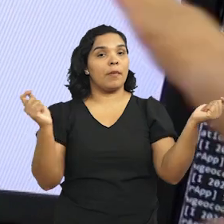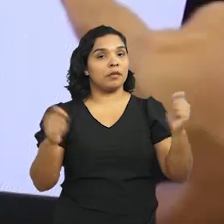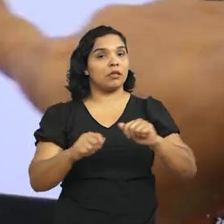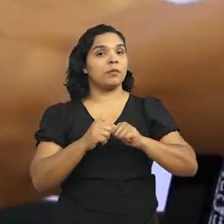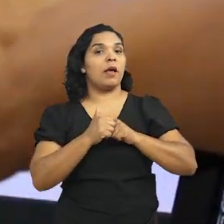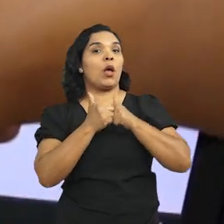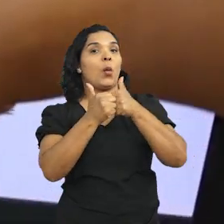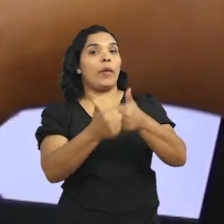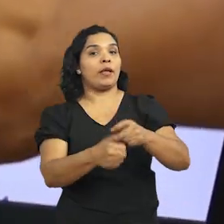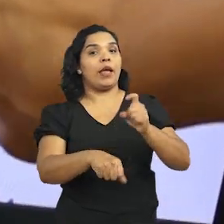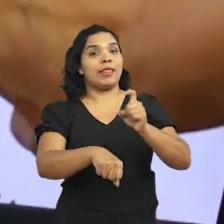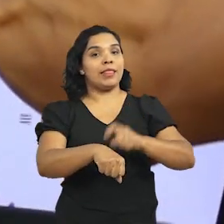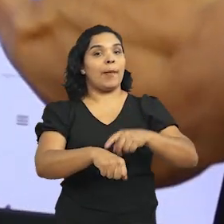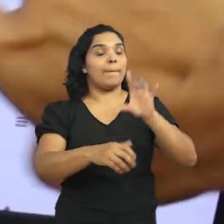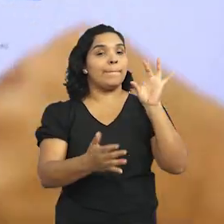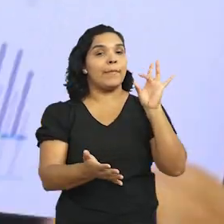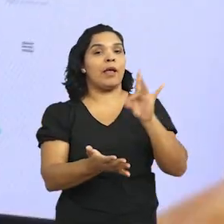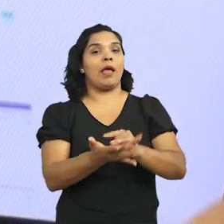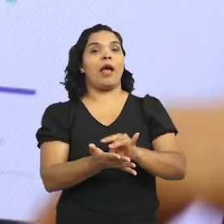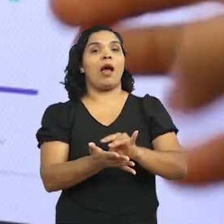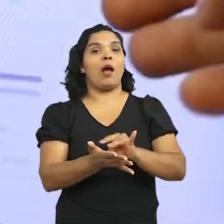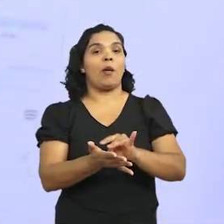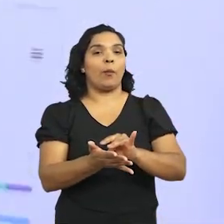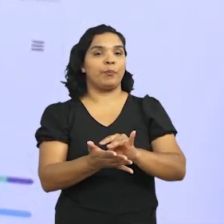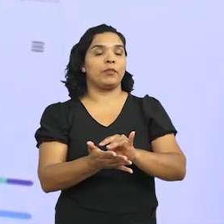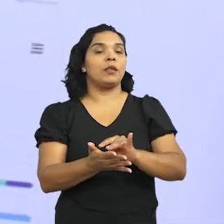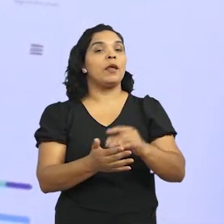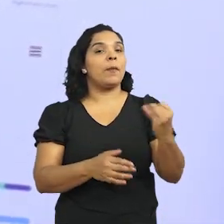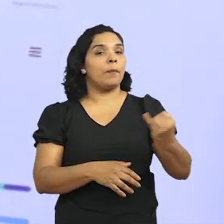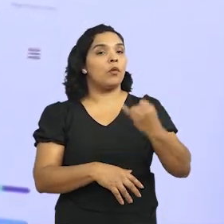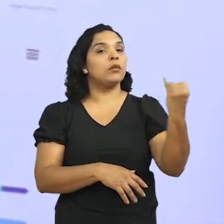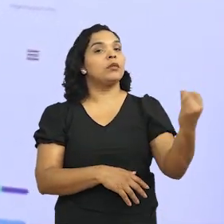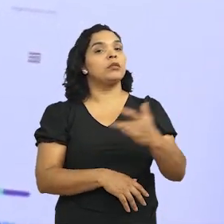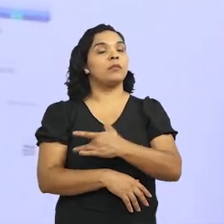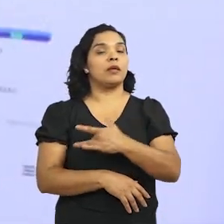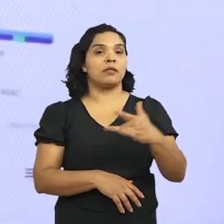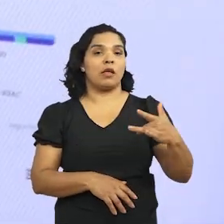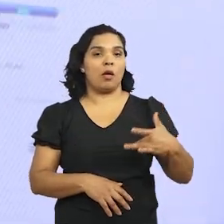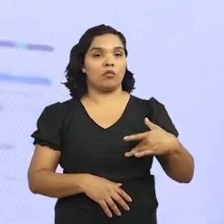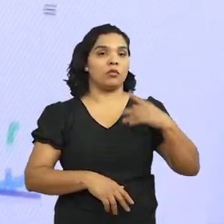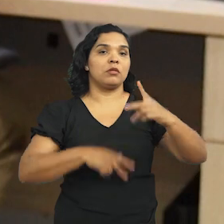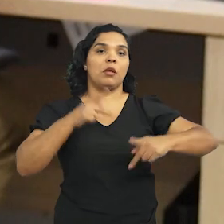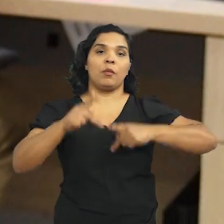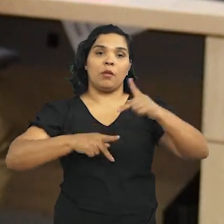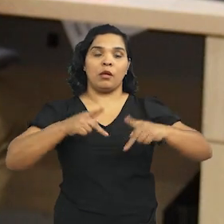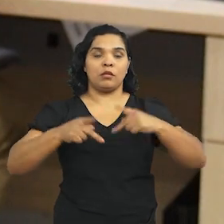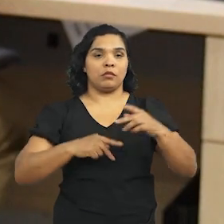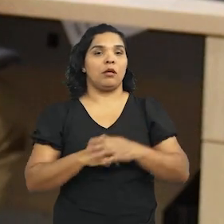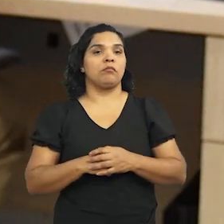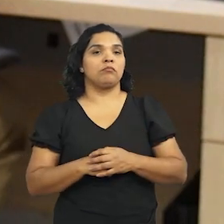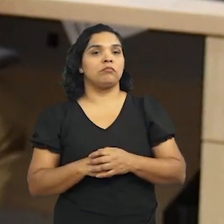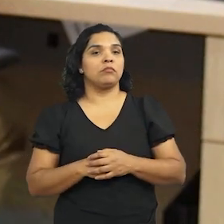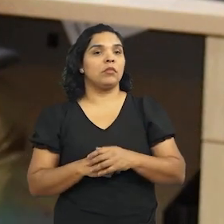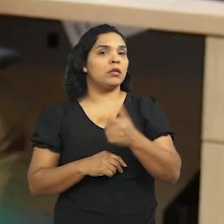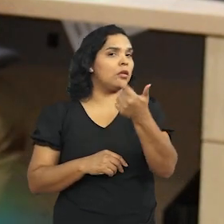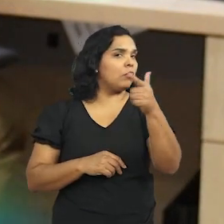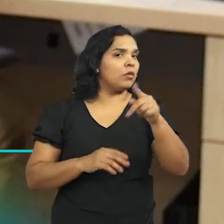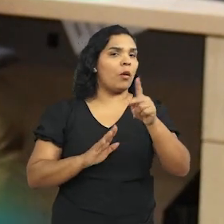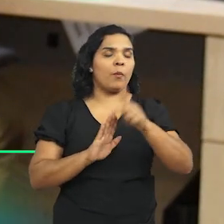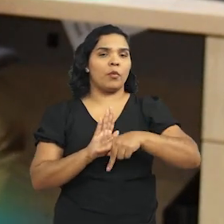com capacidade para acompanhar em tempo real parâmetros que são relevantes para a saúde da população.